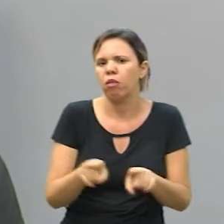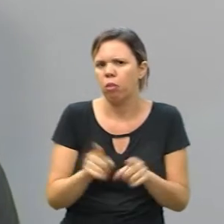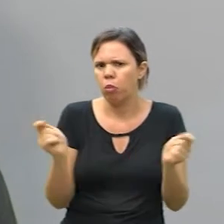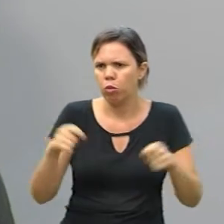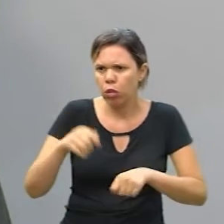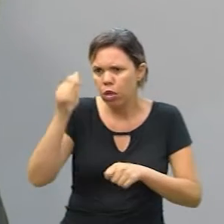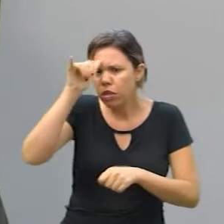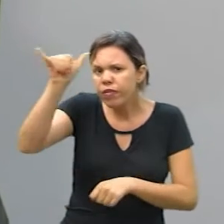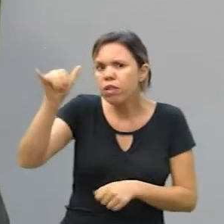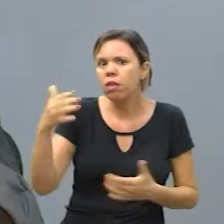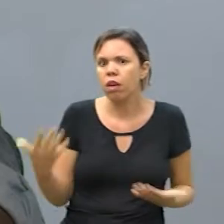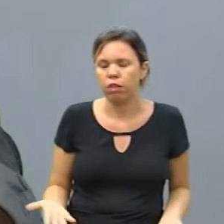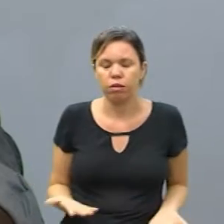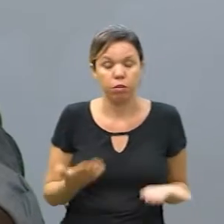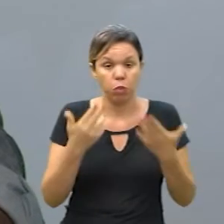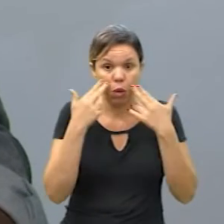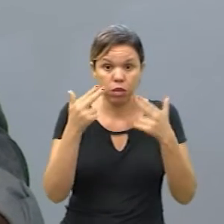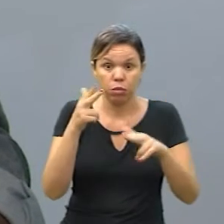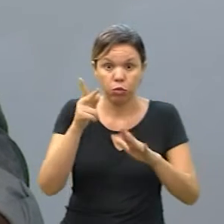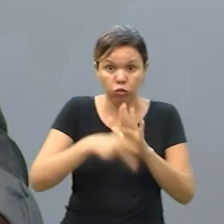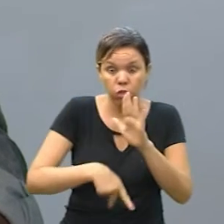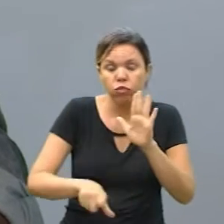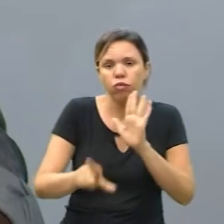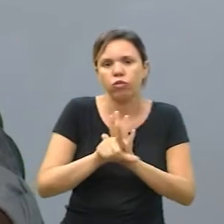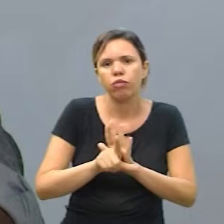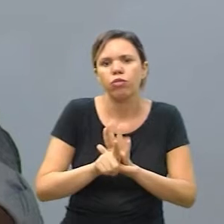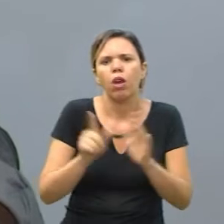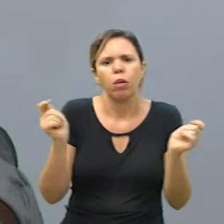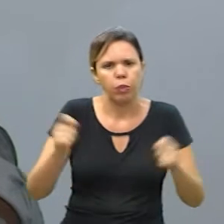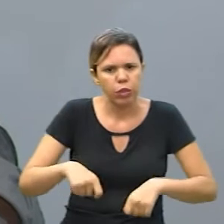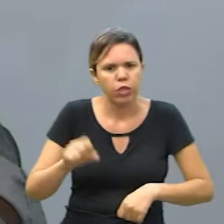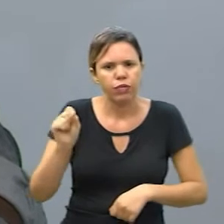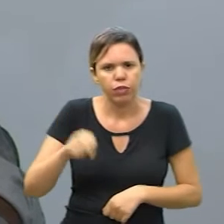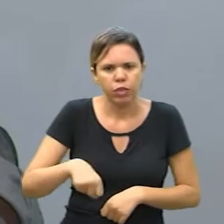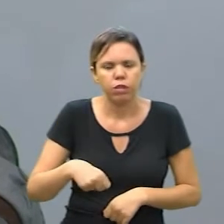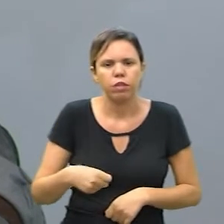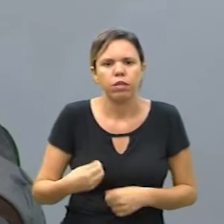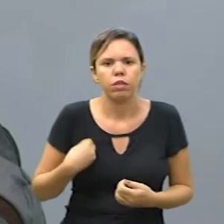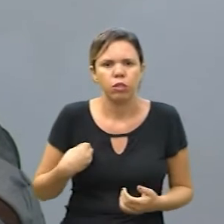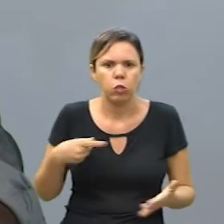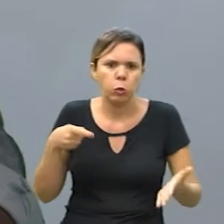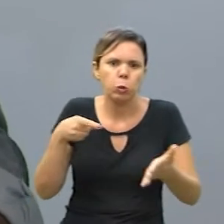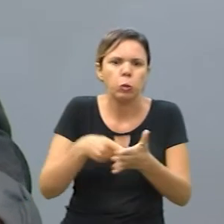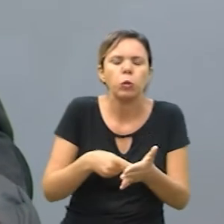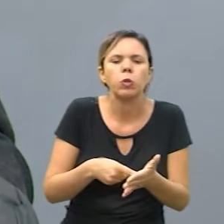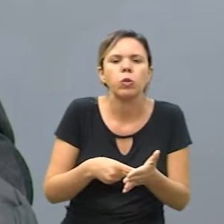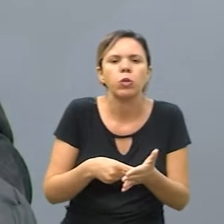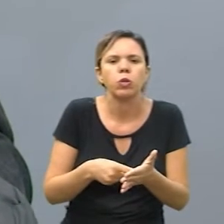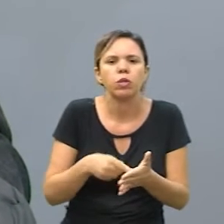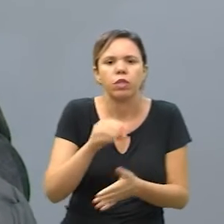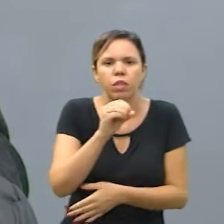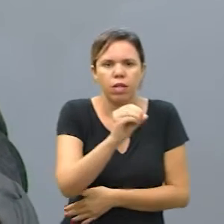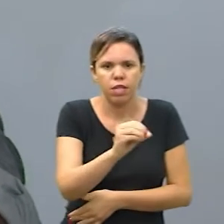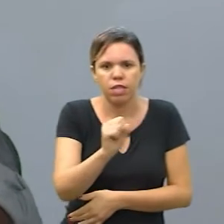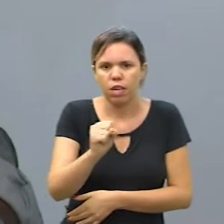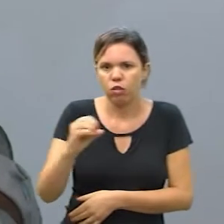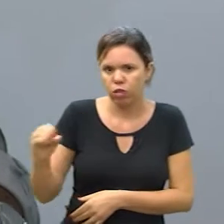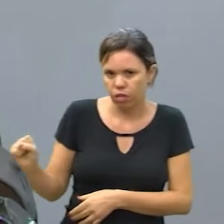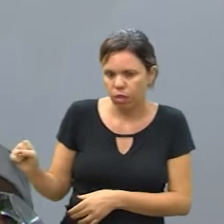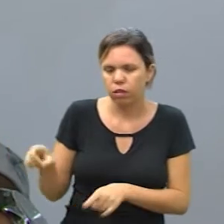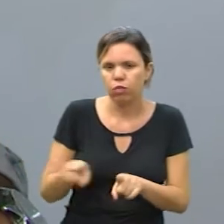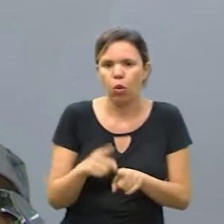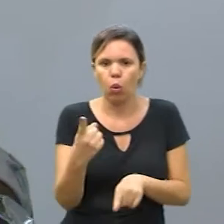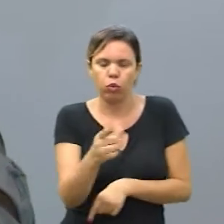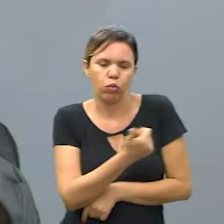nacional, poderia ser evitado. Mediante este projeto de lei, é possível estar denunciando tanto no 0800